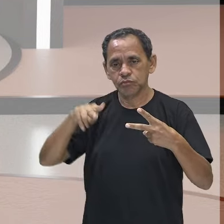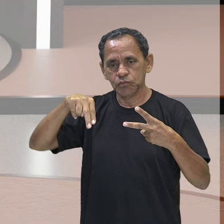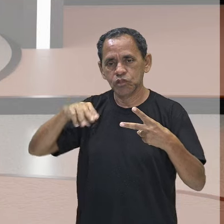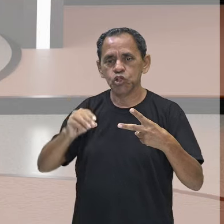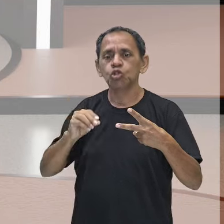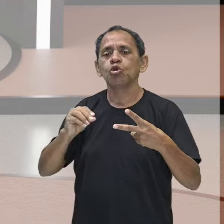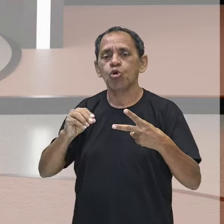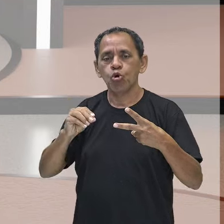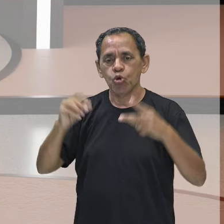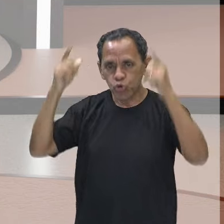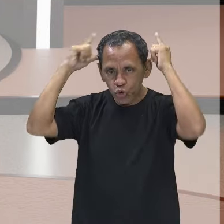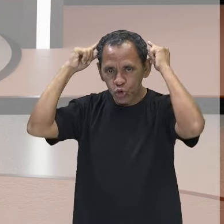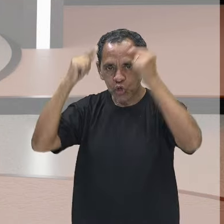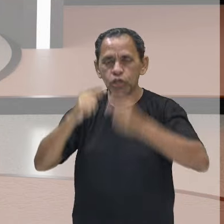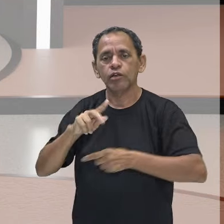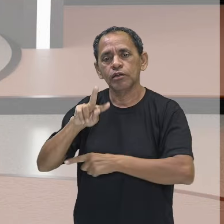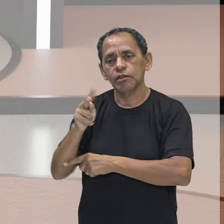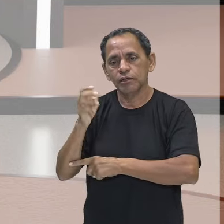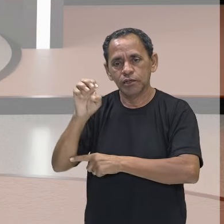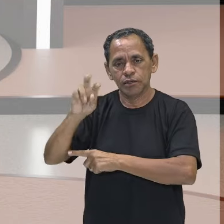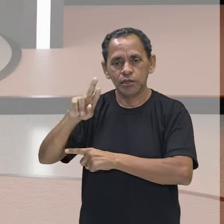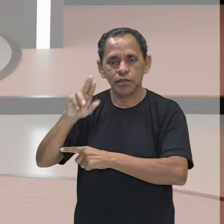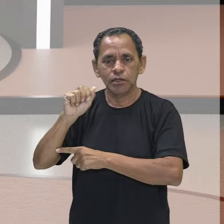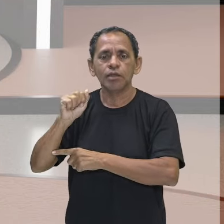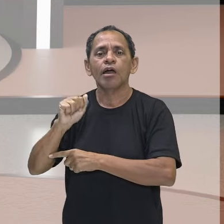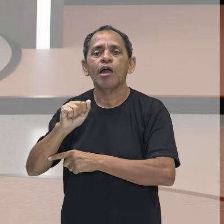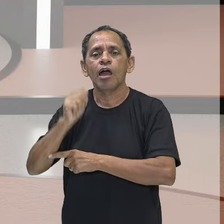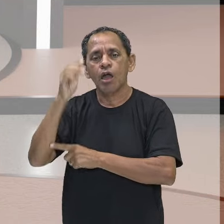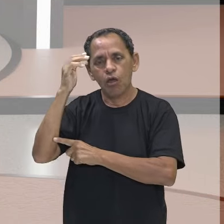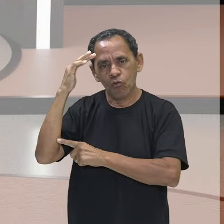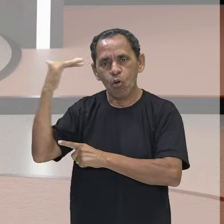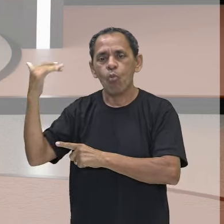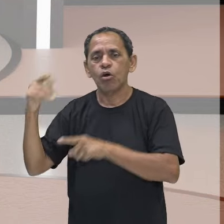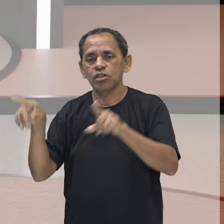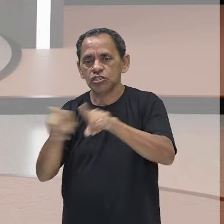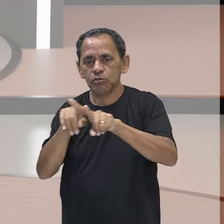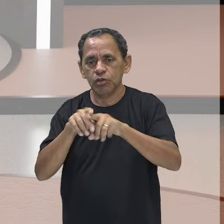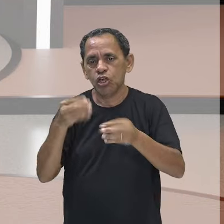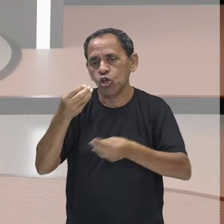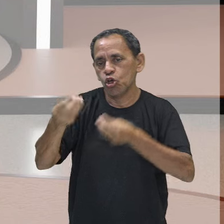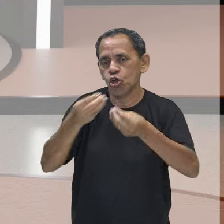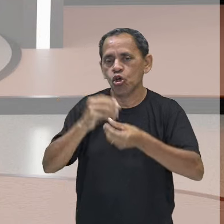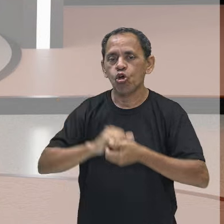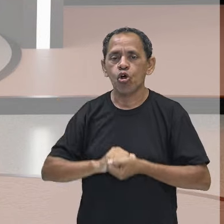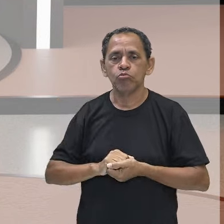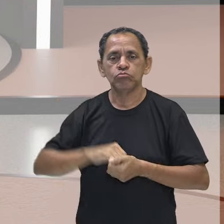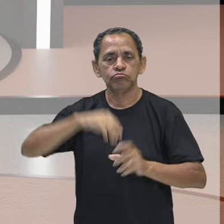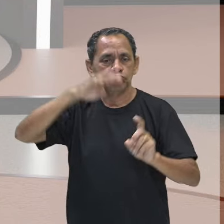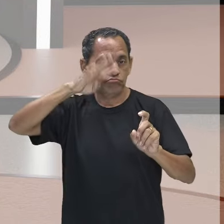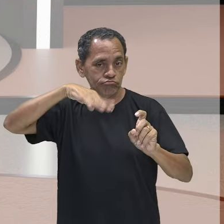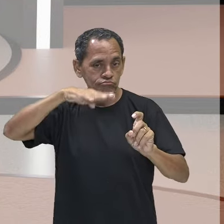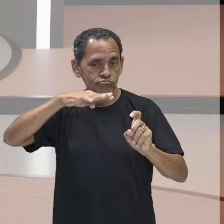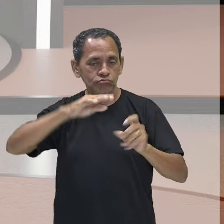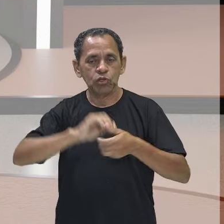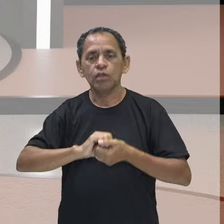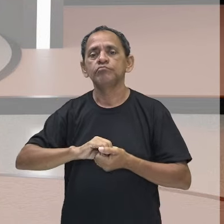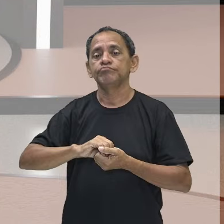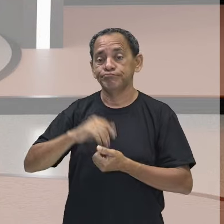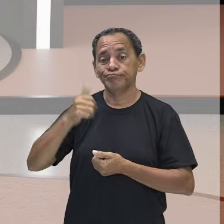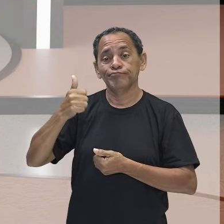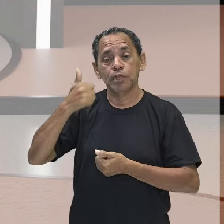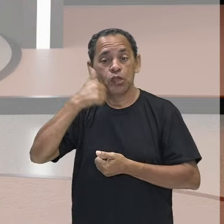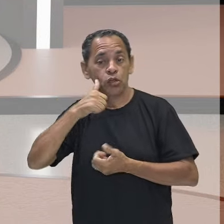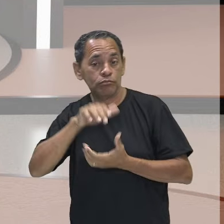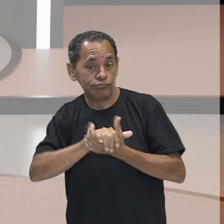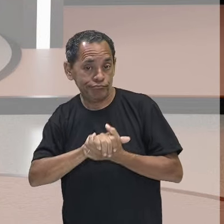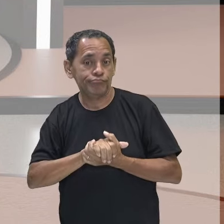grega corresponde ali a Hera. Juno, também conhecida como Hera, na mitologia grega, é a esposa de Júpiter e rainha